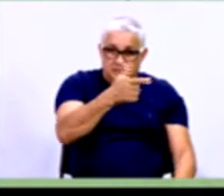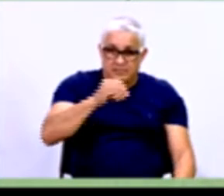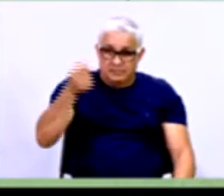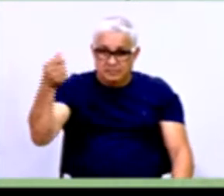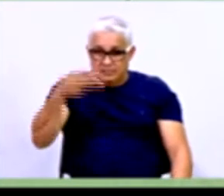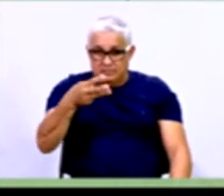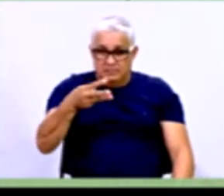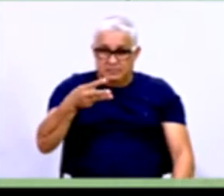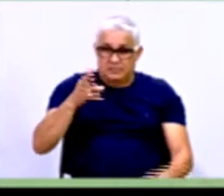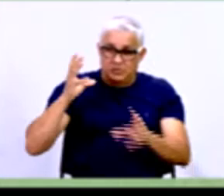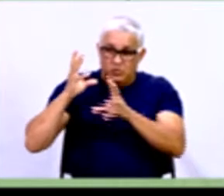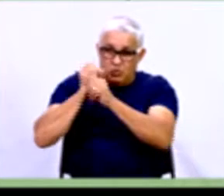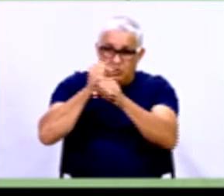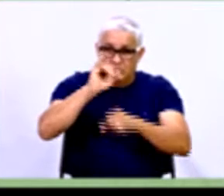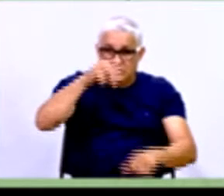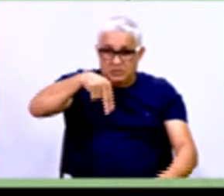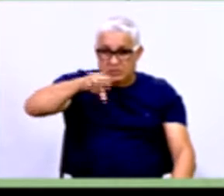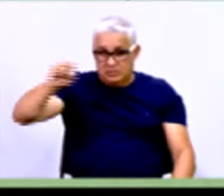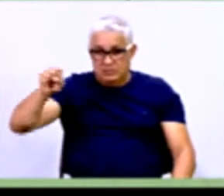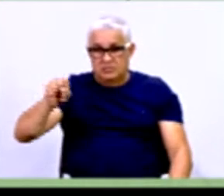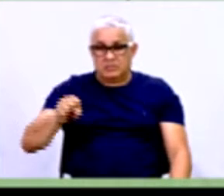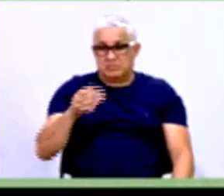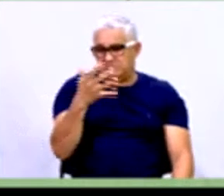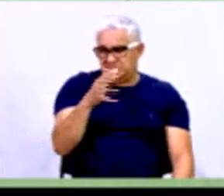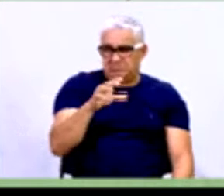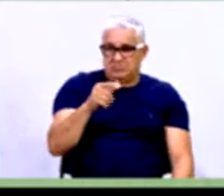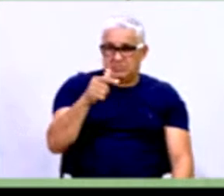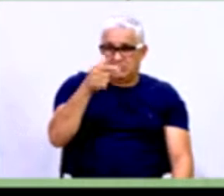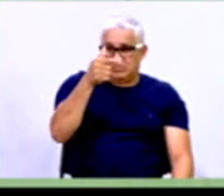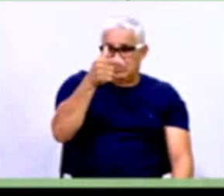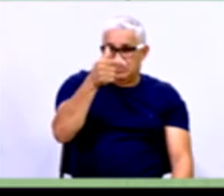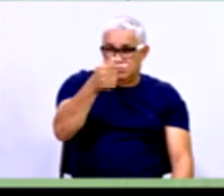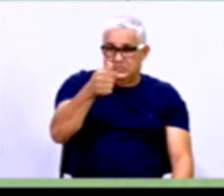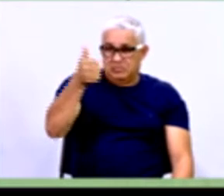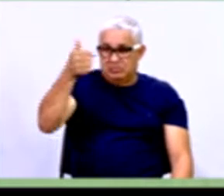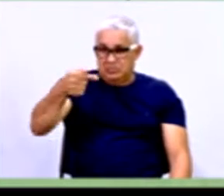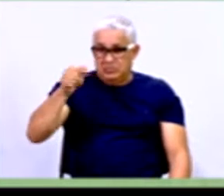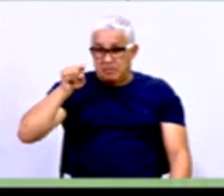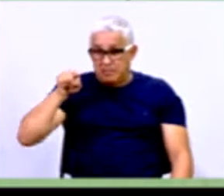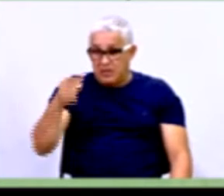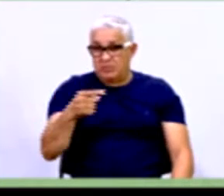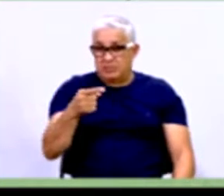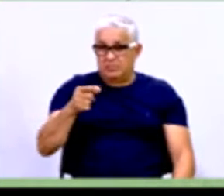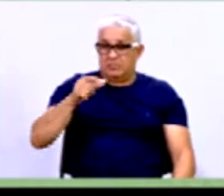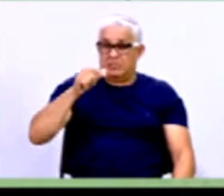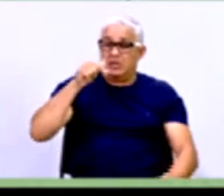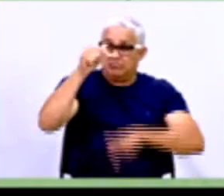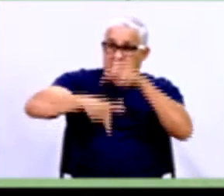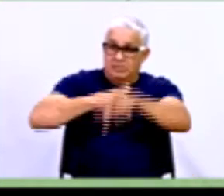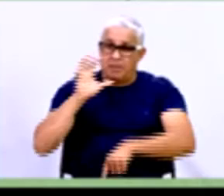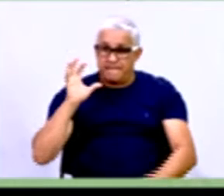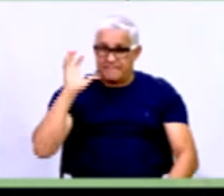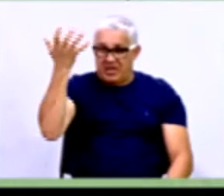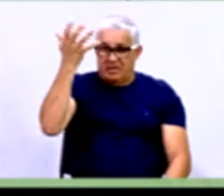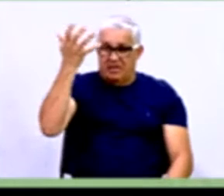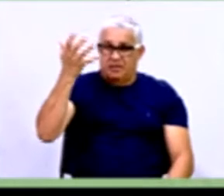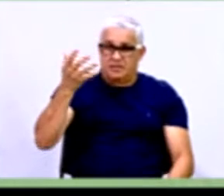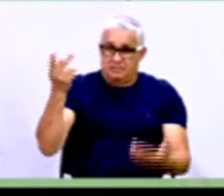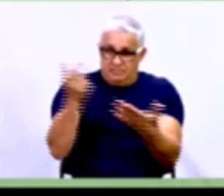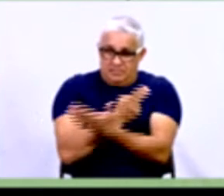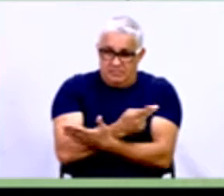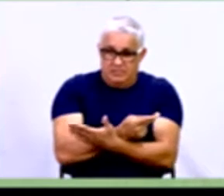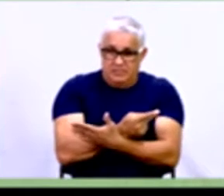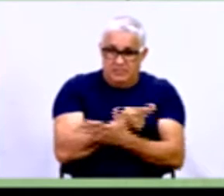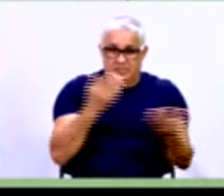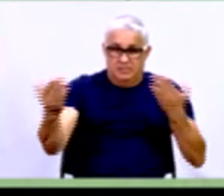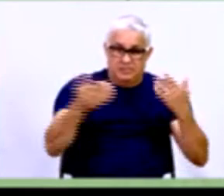foram registrados no INSS cerca de 717 mil acidentes no trabalho. Comparado com 2012,